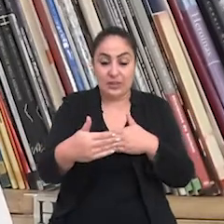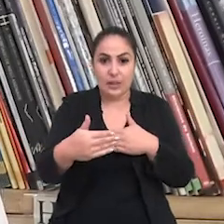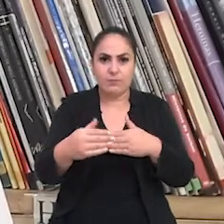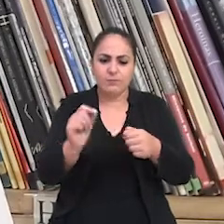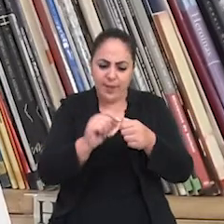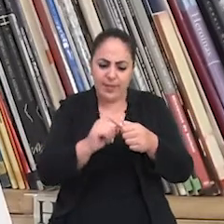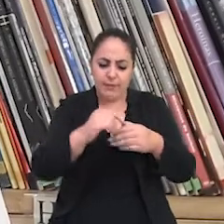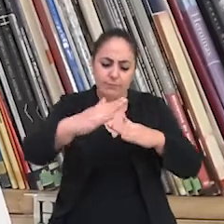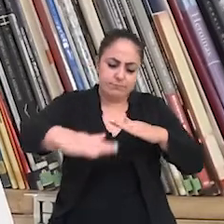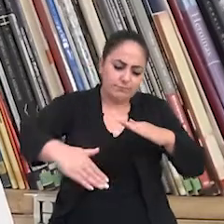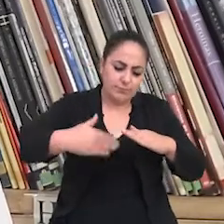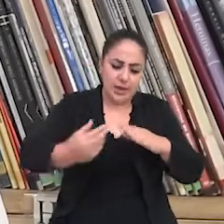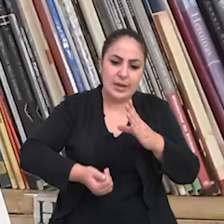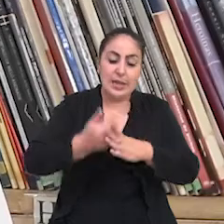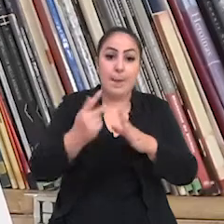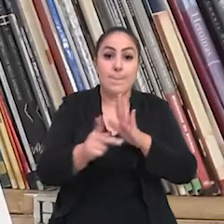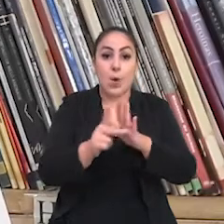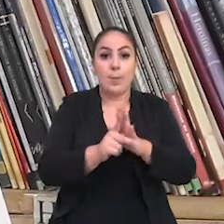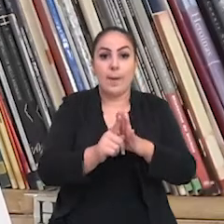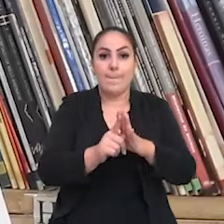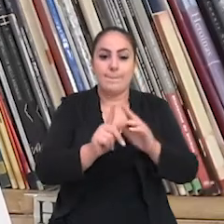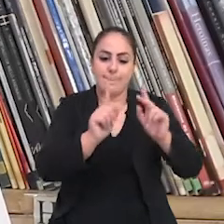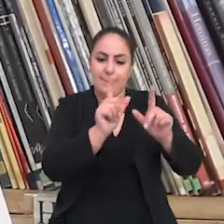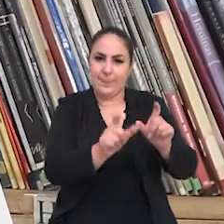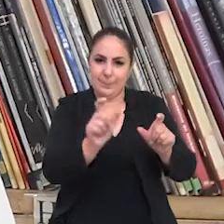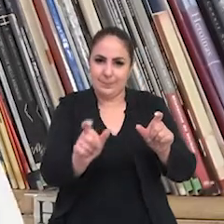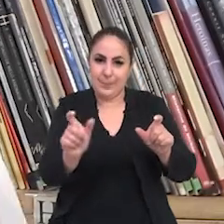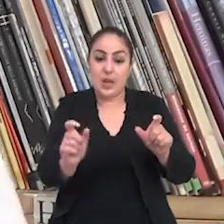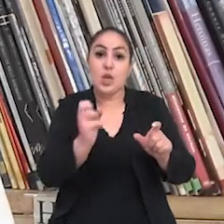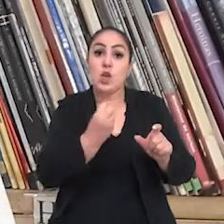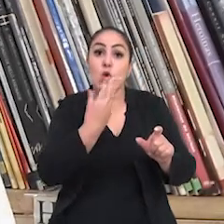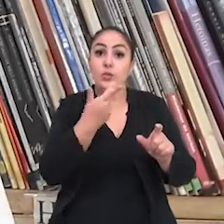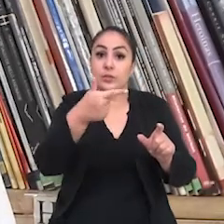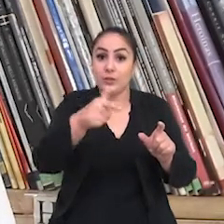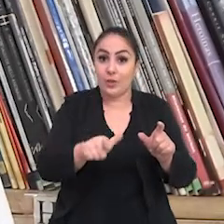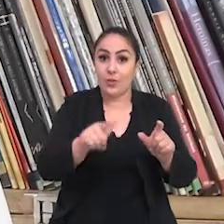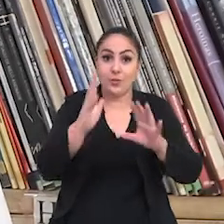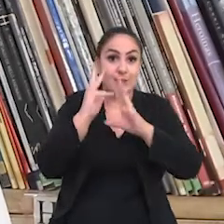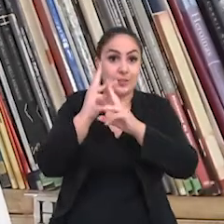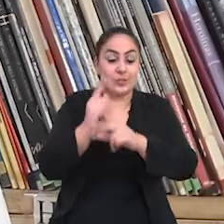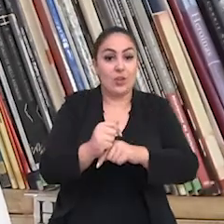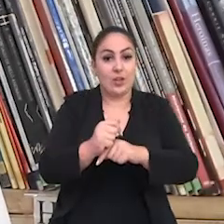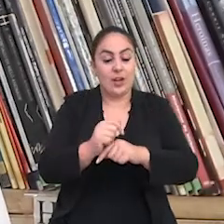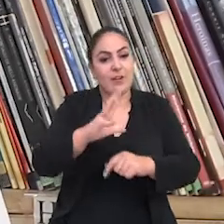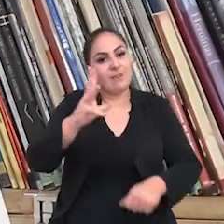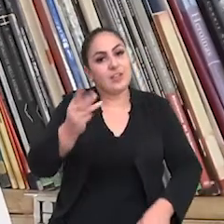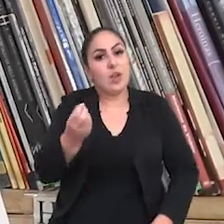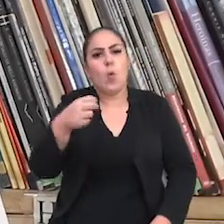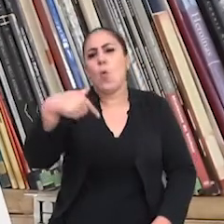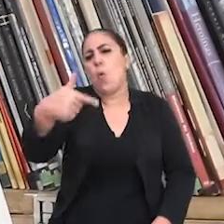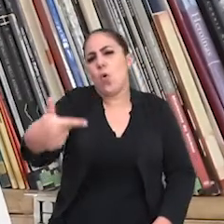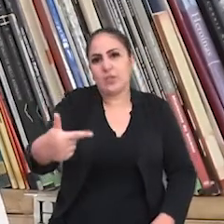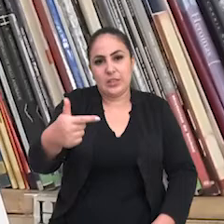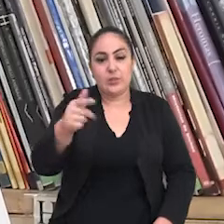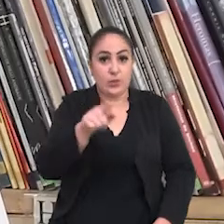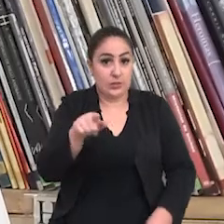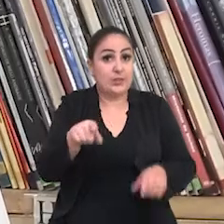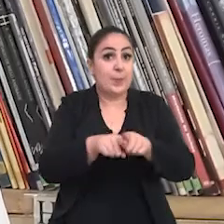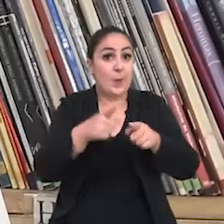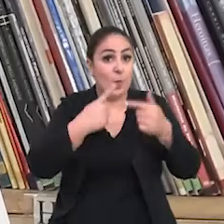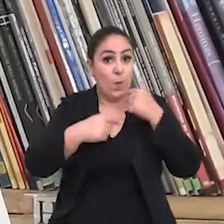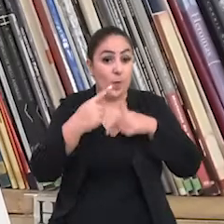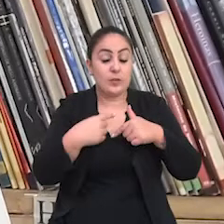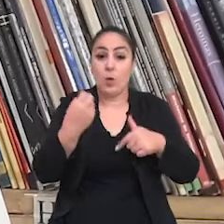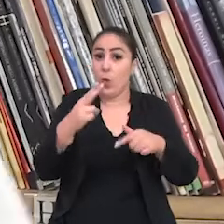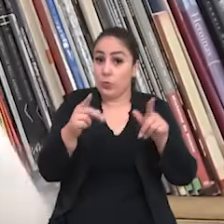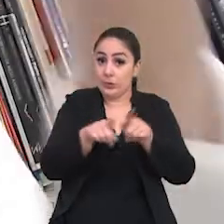sapato, forrar ela, criar os seus próprios personagens e recontar essa história africana, ou quem sabe outras histórias que você